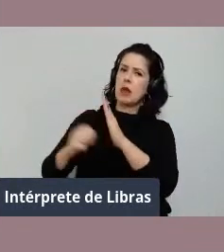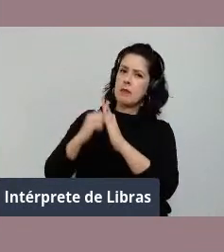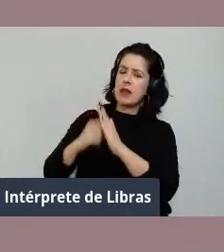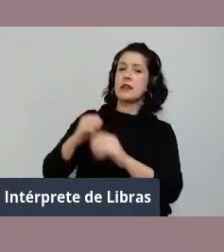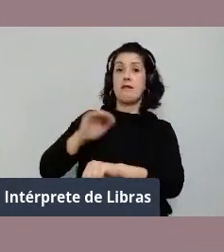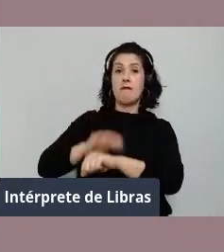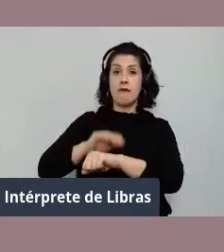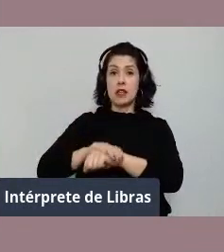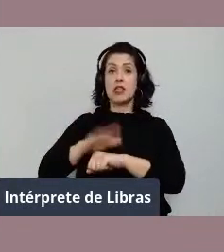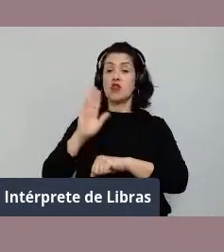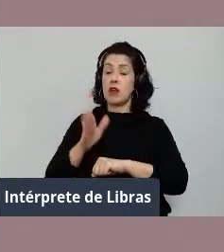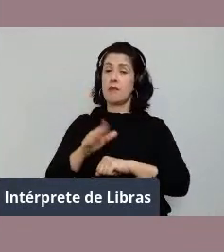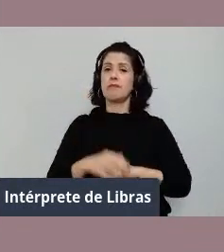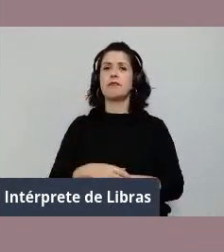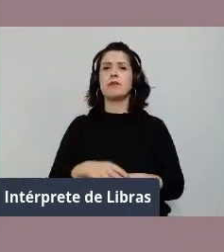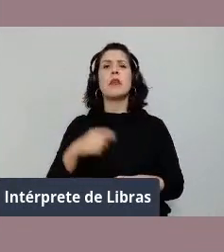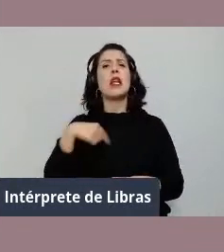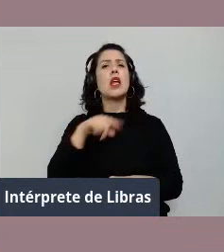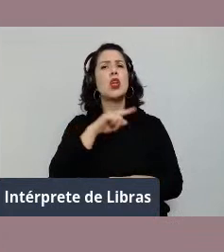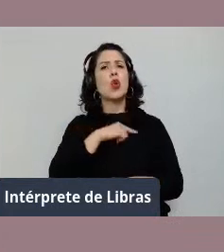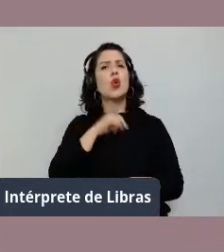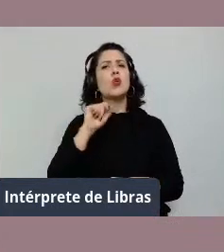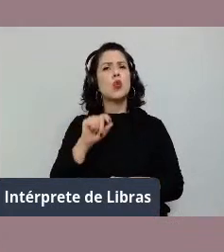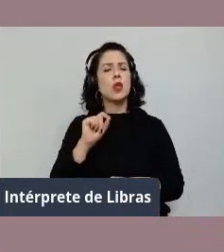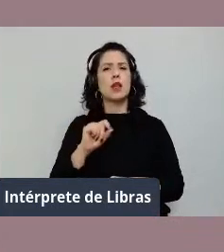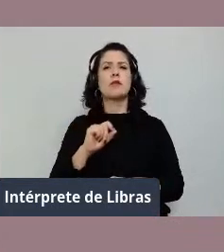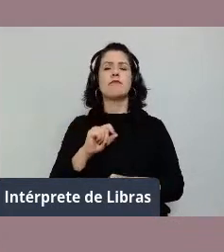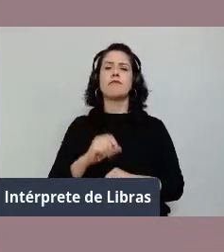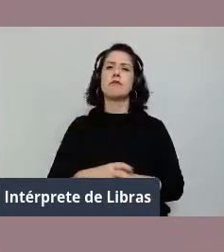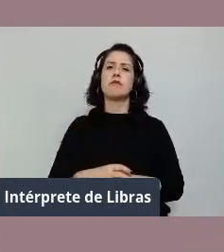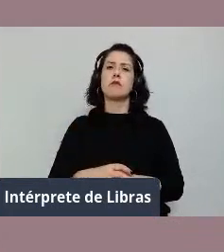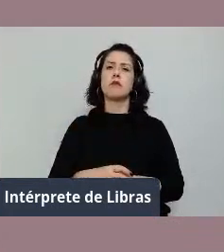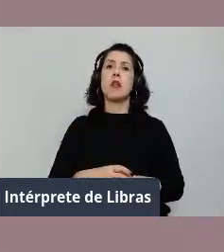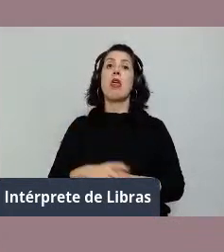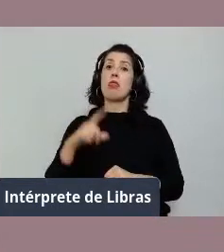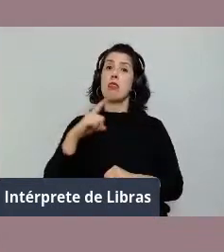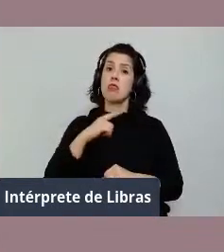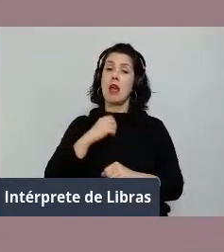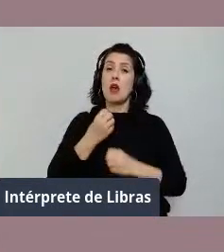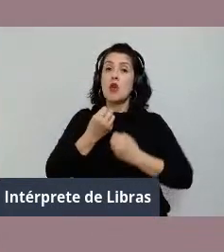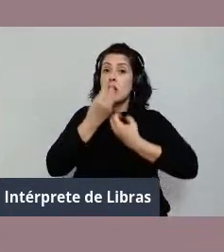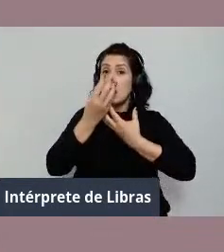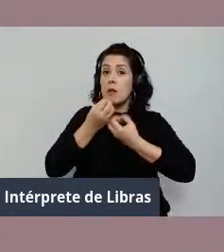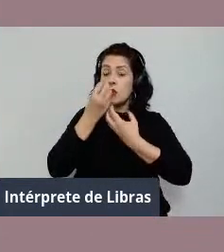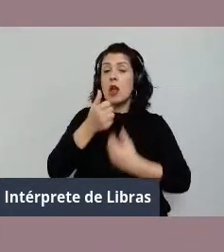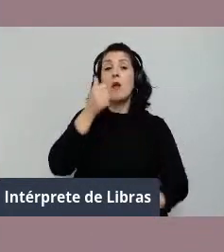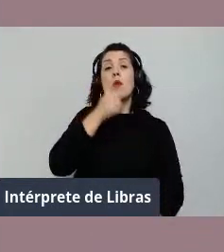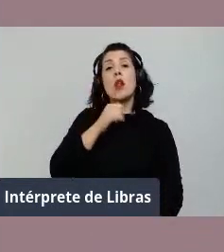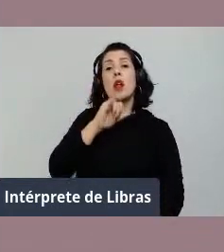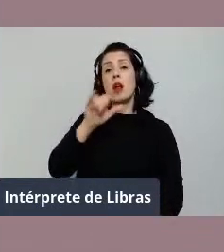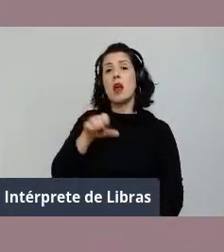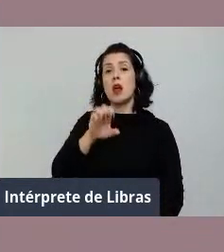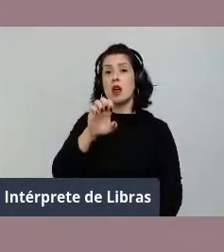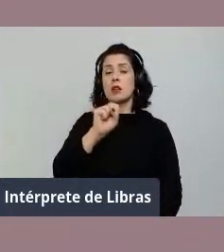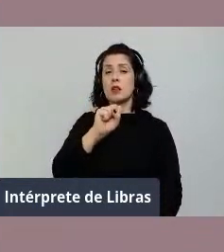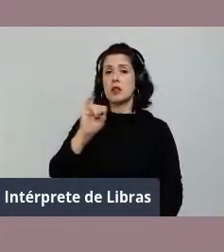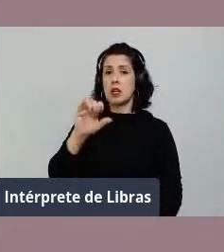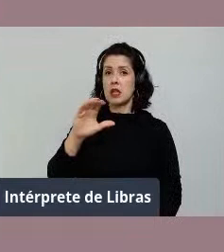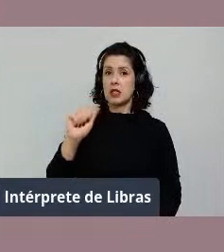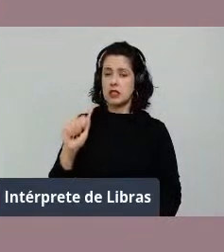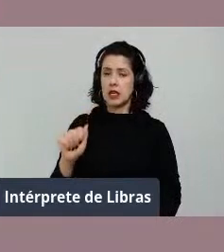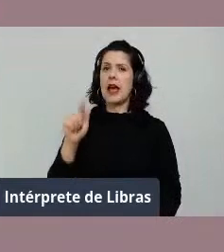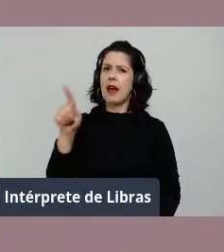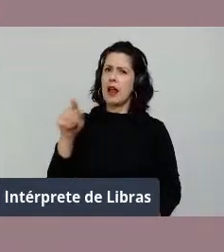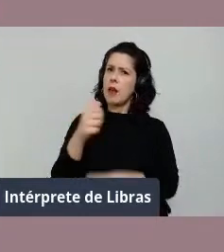A gente vai, em seguida, ouvir um depoimento da Jéssica Nelson, que é editora da Le Samper,